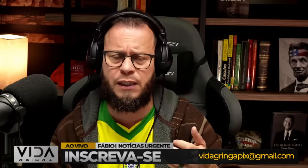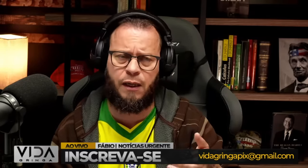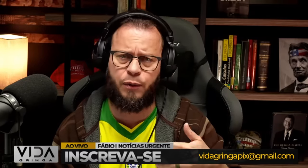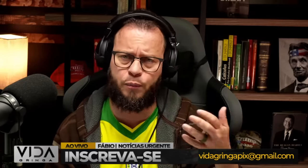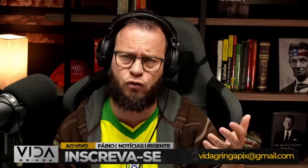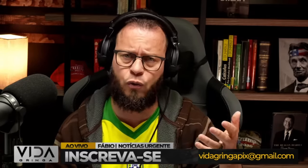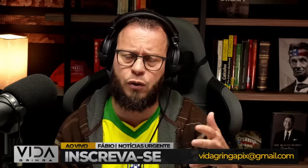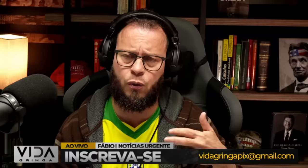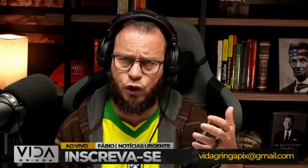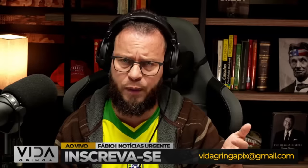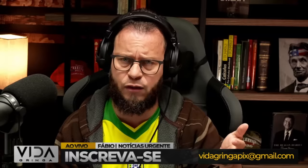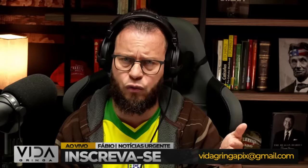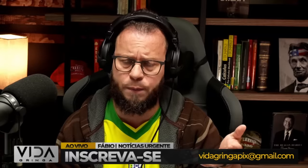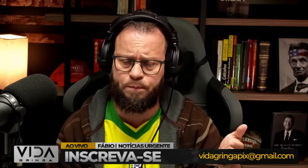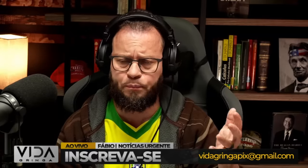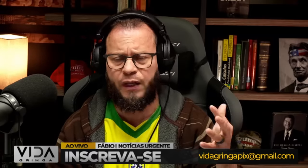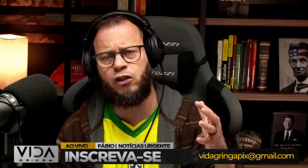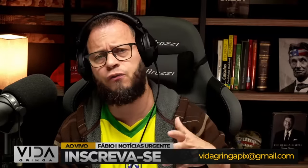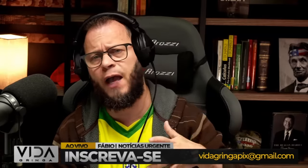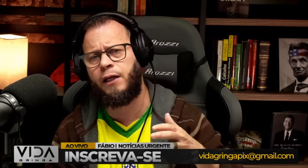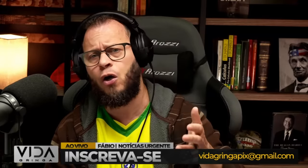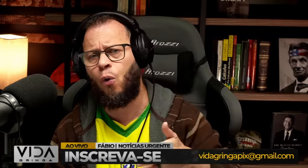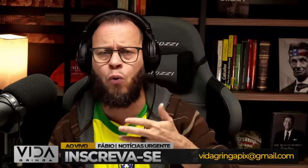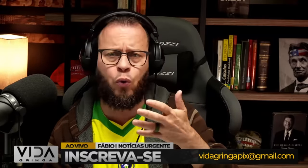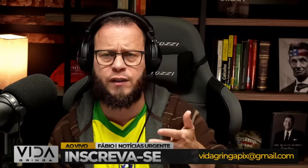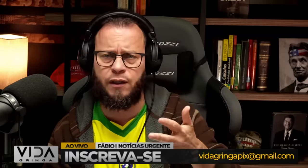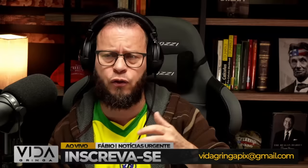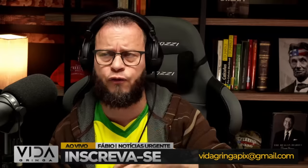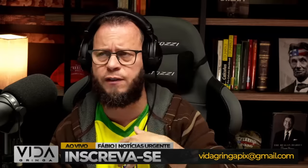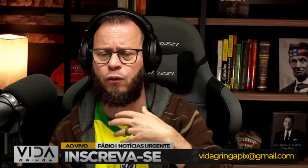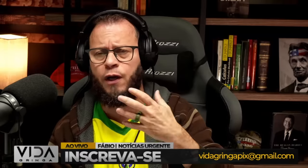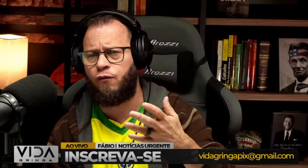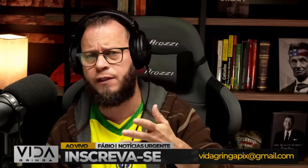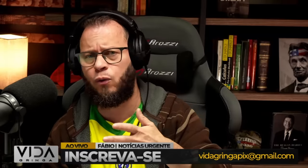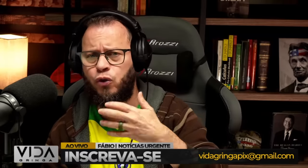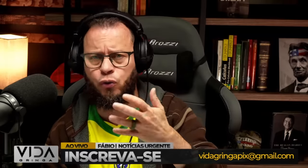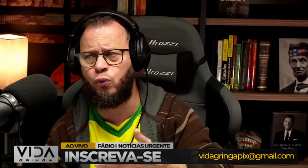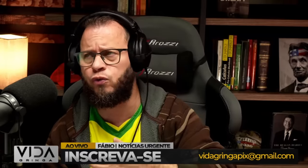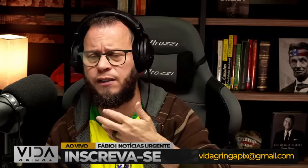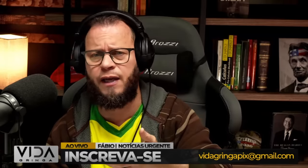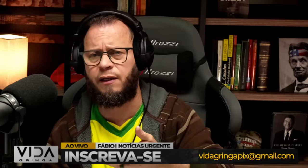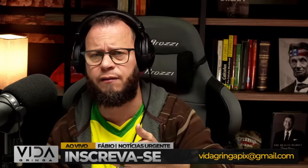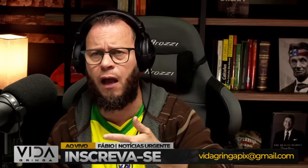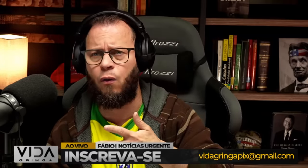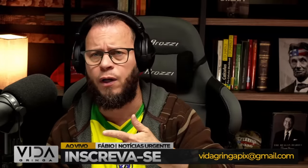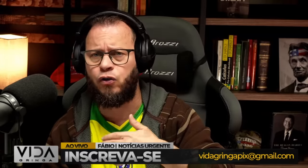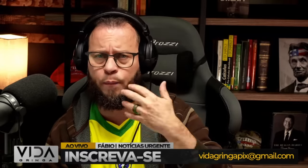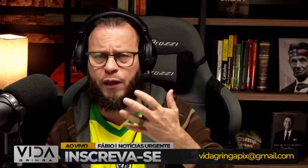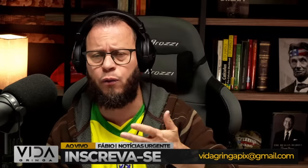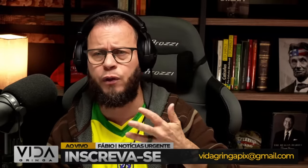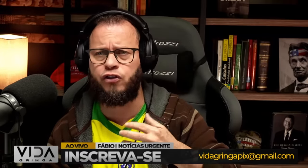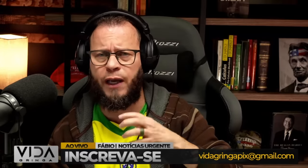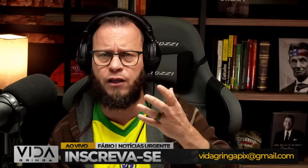por exemplo as pessoas os presos que tiverem concursando fazendo fazendo alguns estudos etc e tal